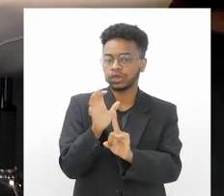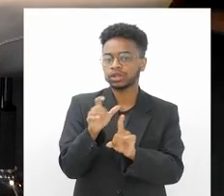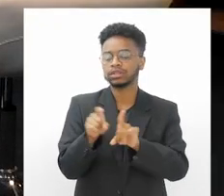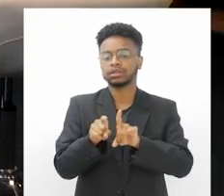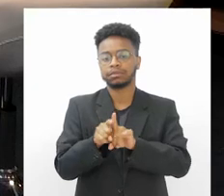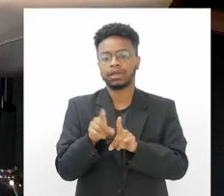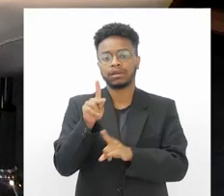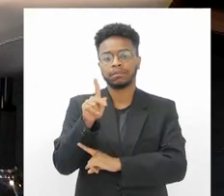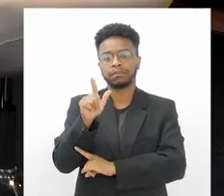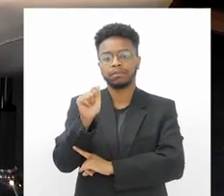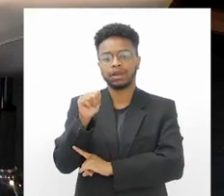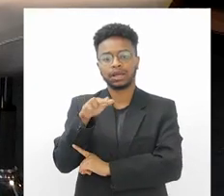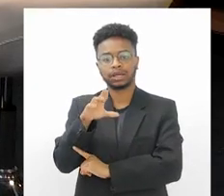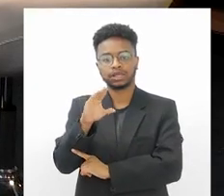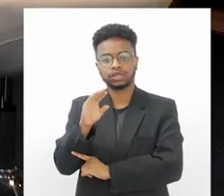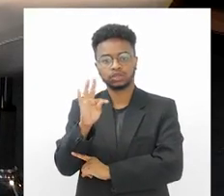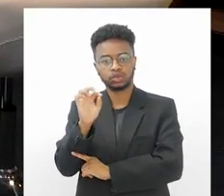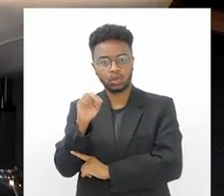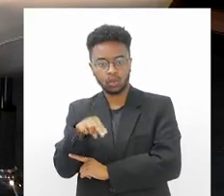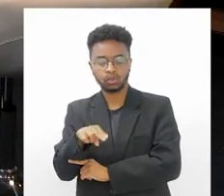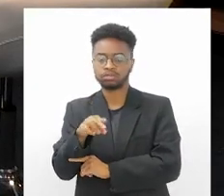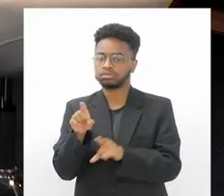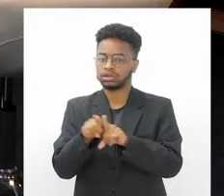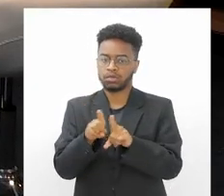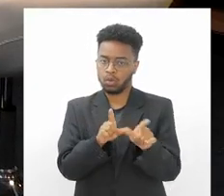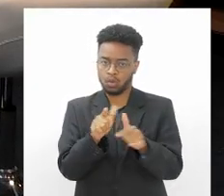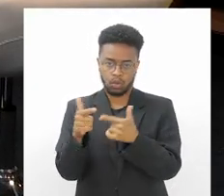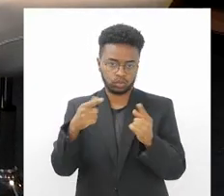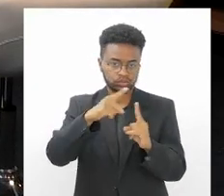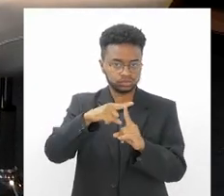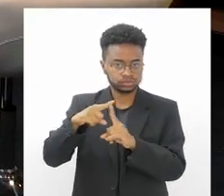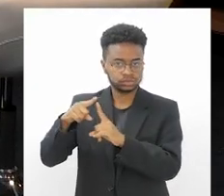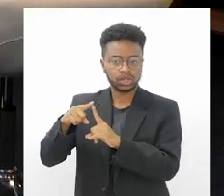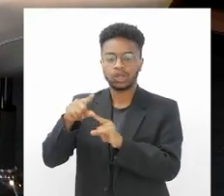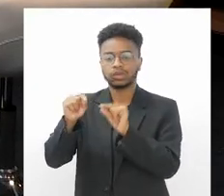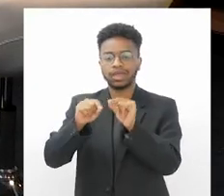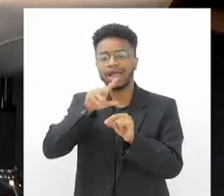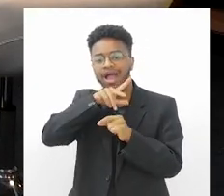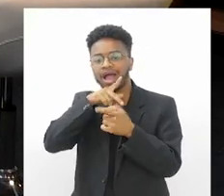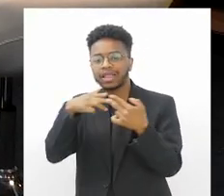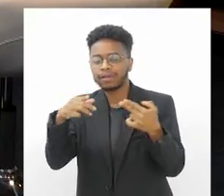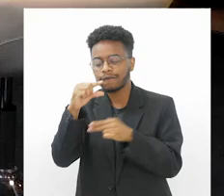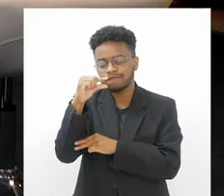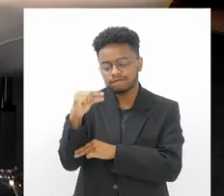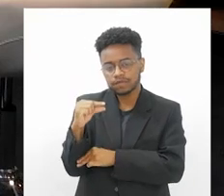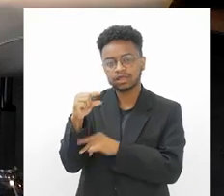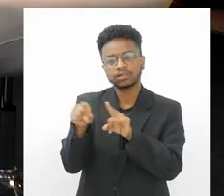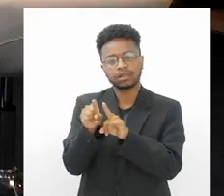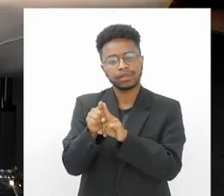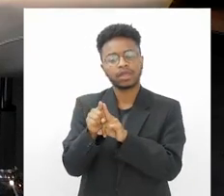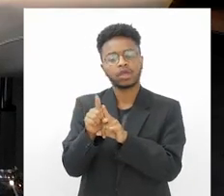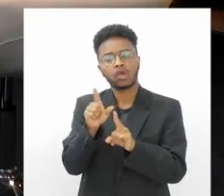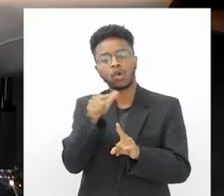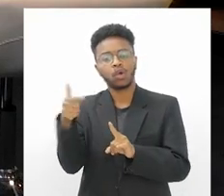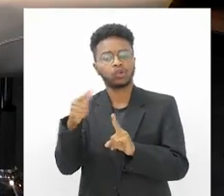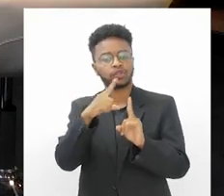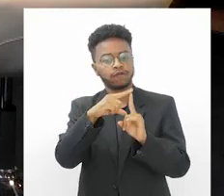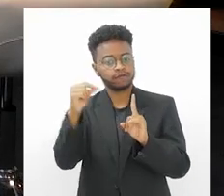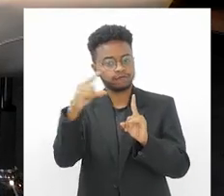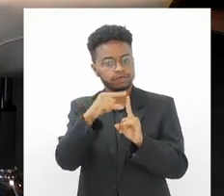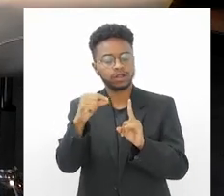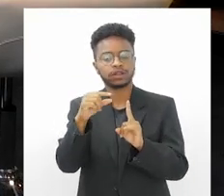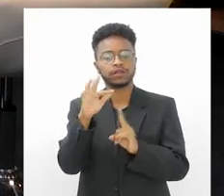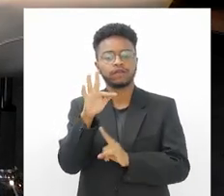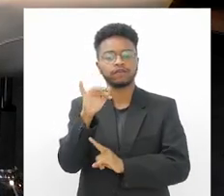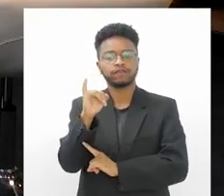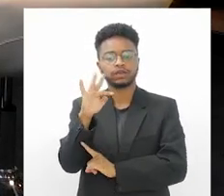além também da questão do plâncton, né? O fitoplâncton, zooplâncton e tudo, que são aqueles animaizinhos e também as plantas, né? O fitoplâncton